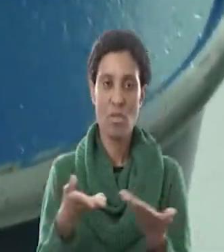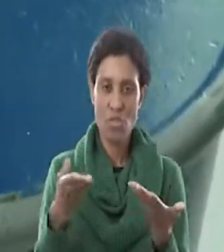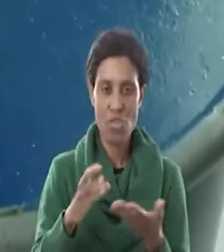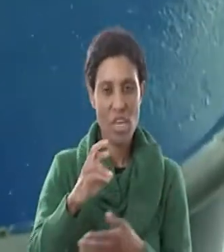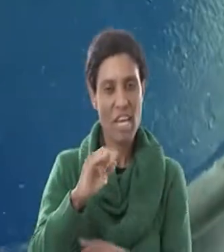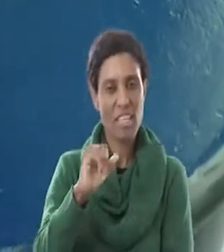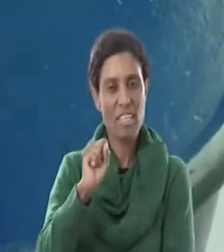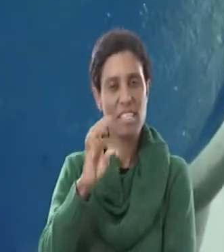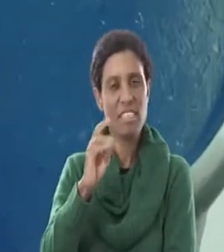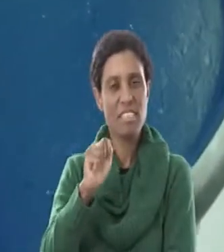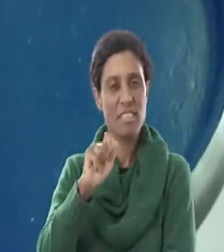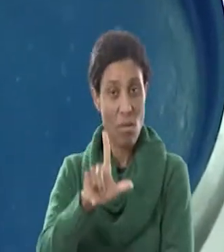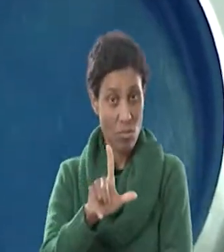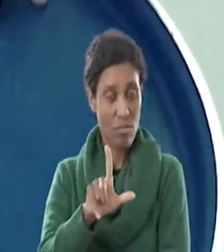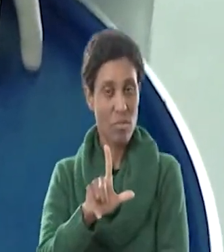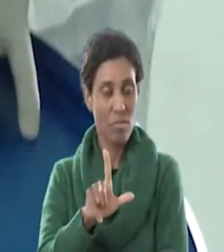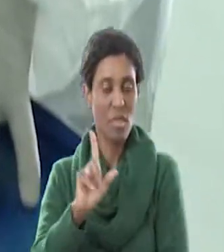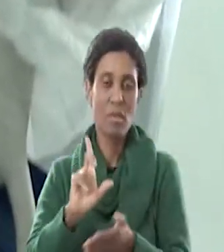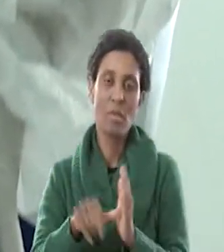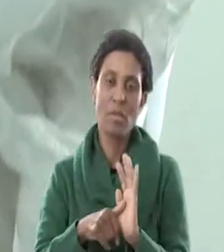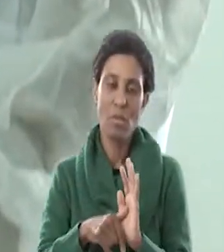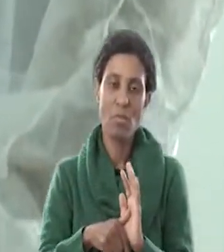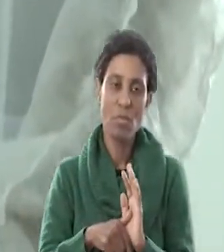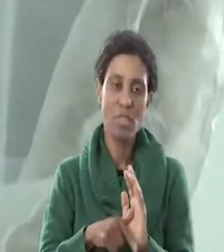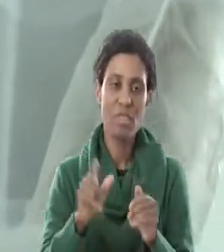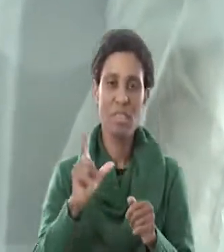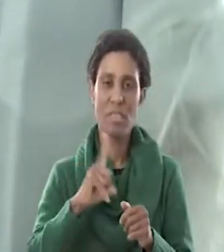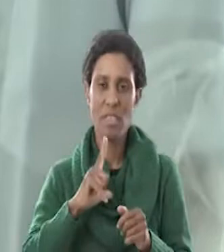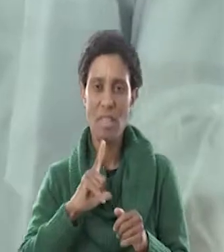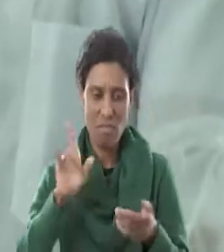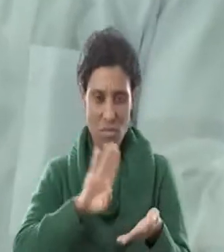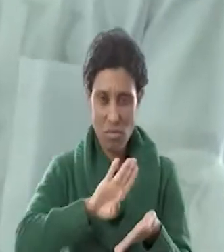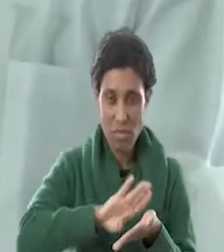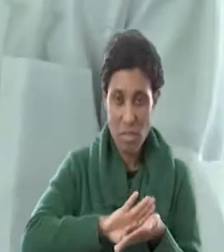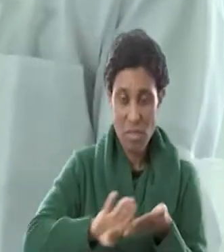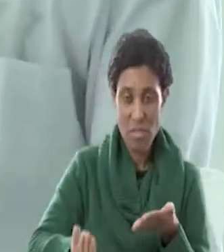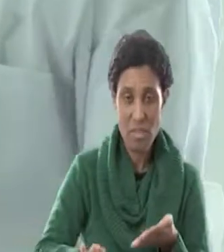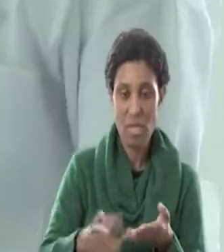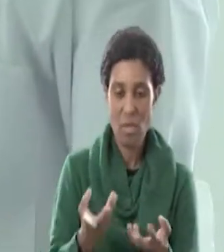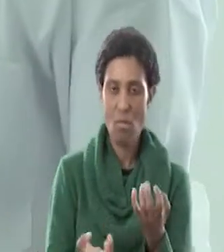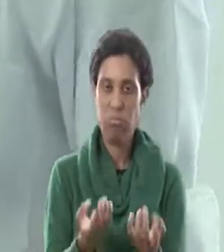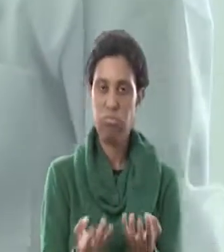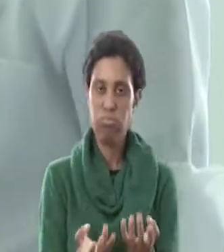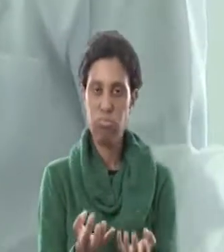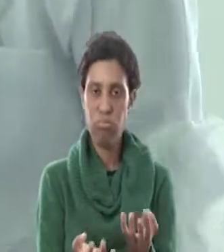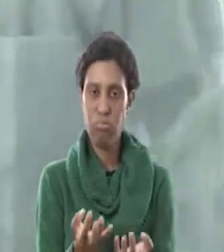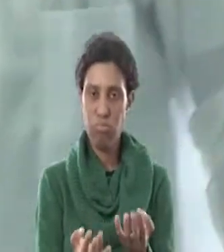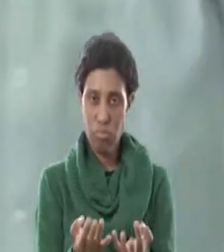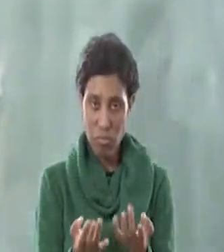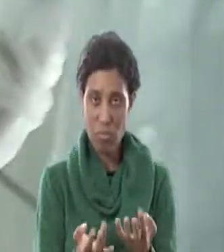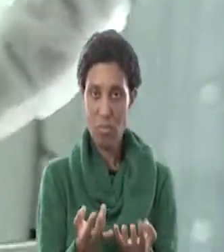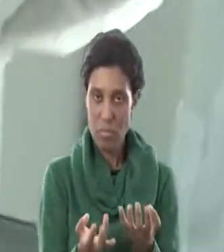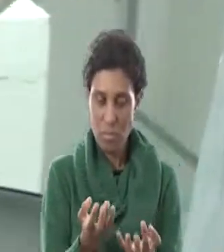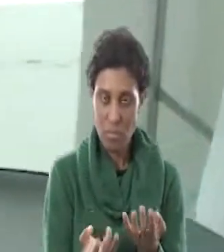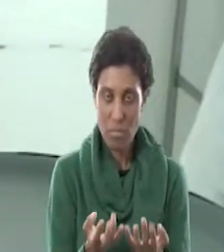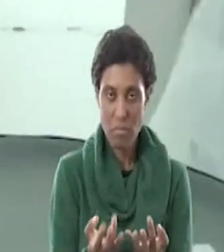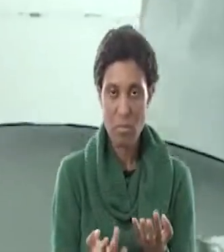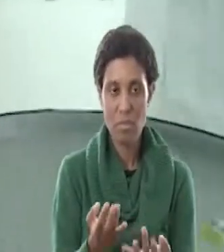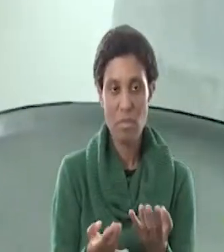Normalmente ele já vem cristalizado e aí ele passa aqui por um processo de descristalização que consiste no aquecimento dele